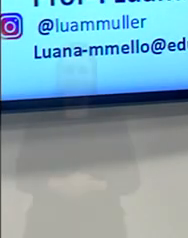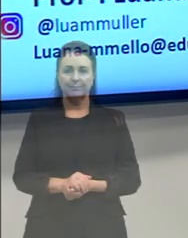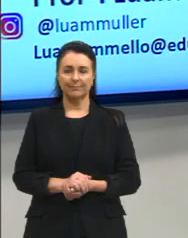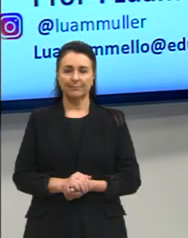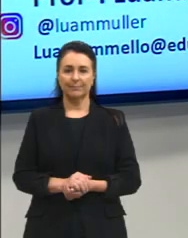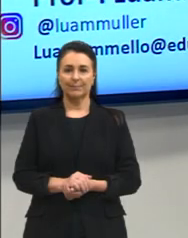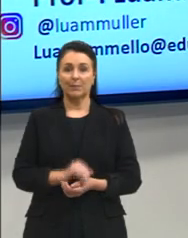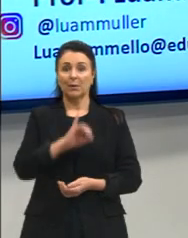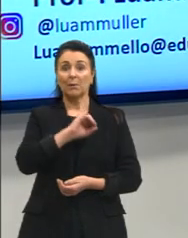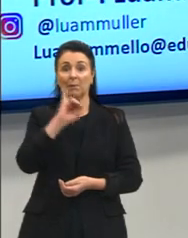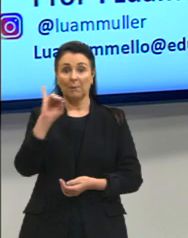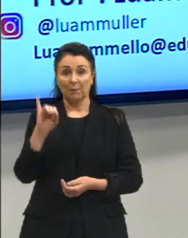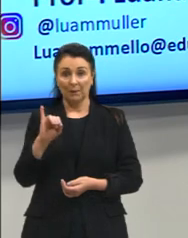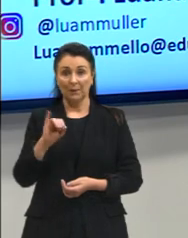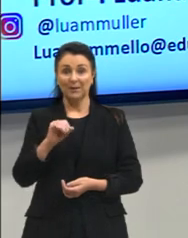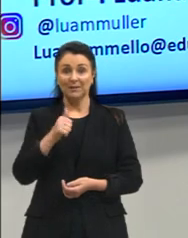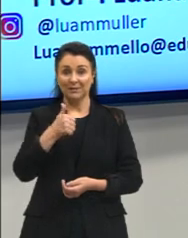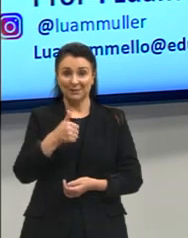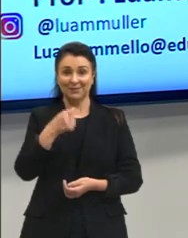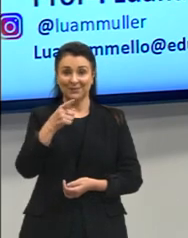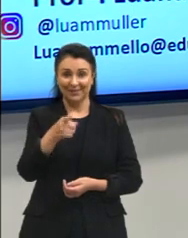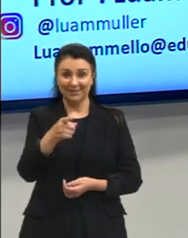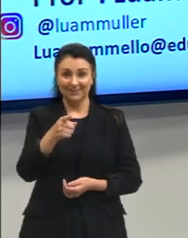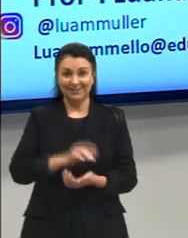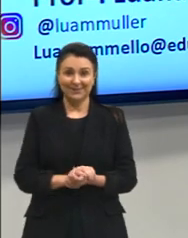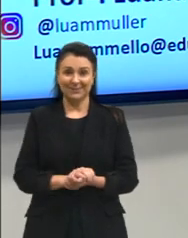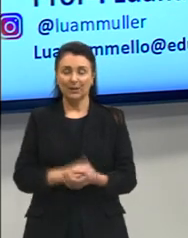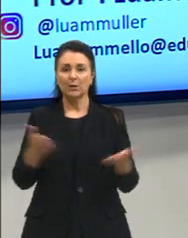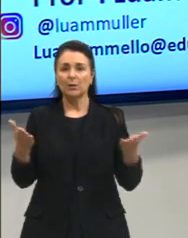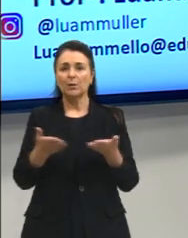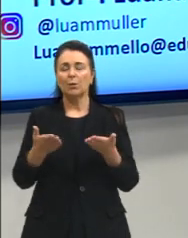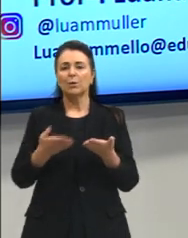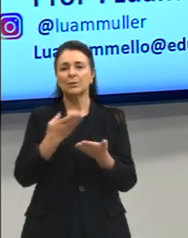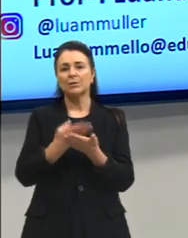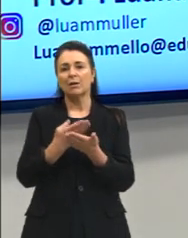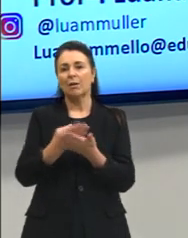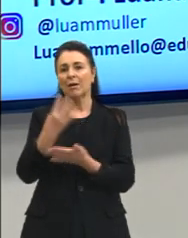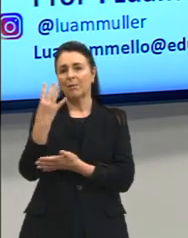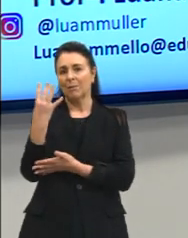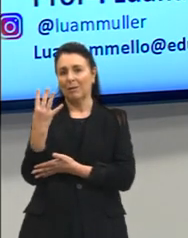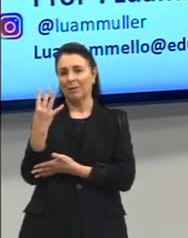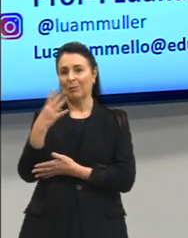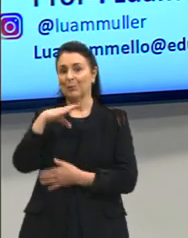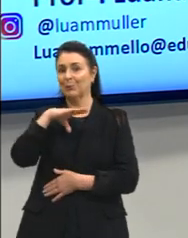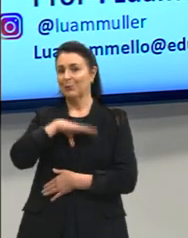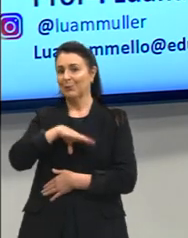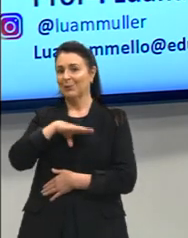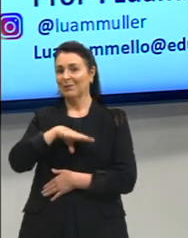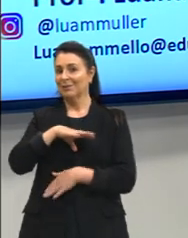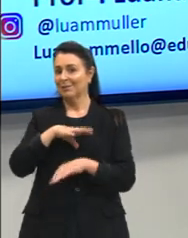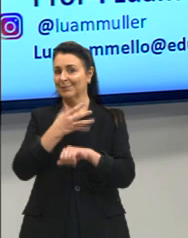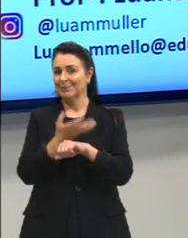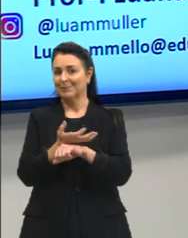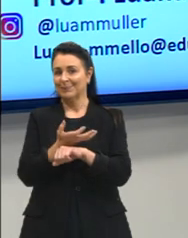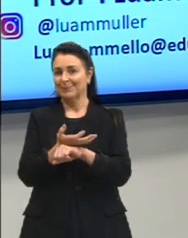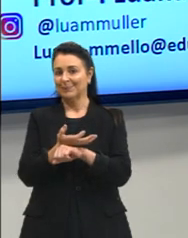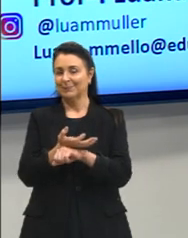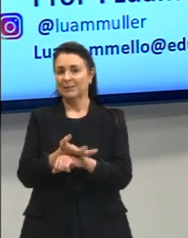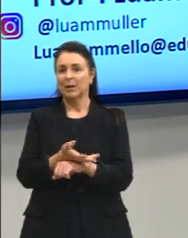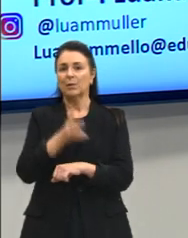Oi e aí pessoal tudo bem com vocês chegamos hoje a nossa aula 4 de língua portuguesa